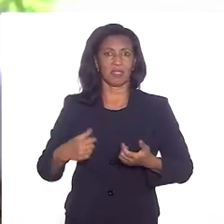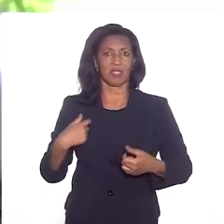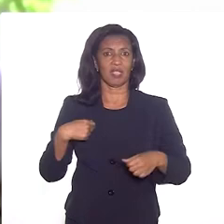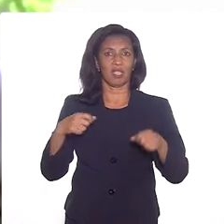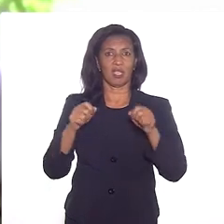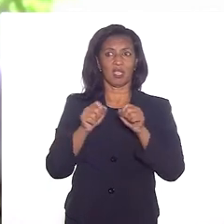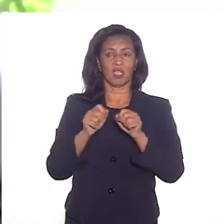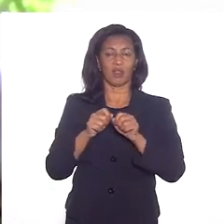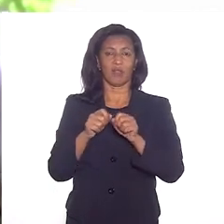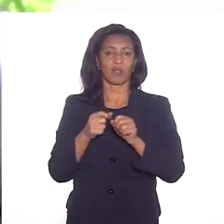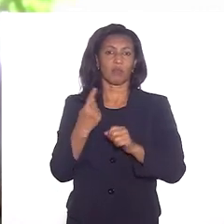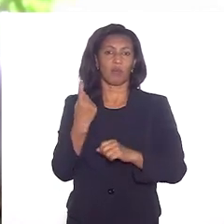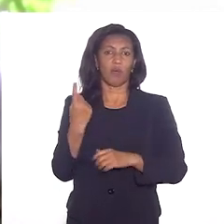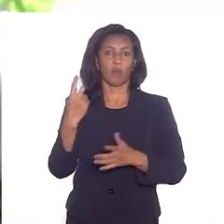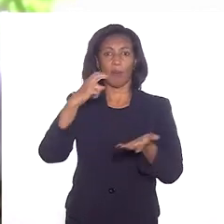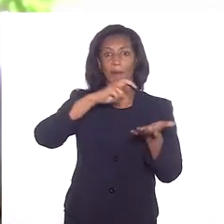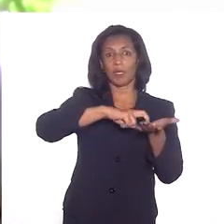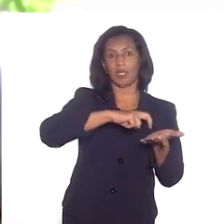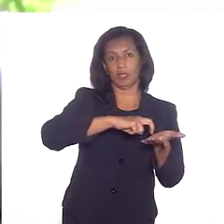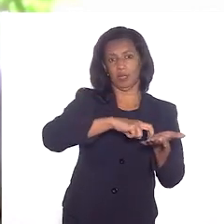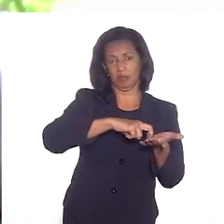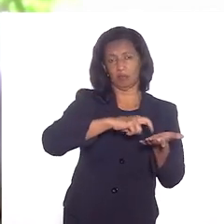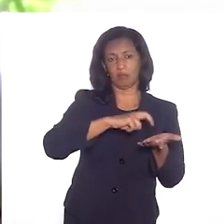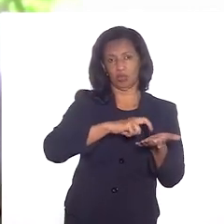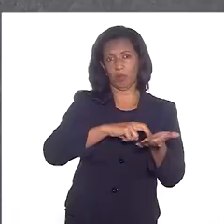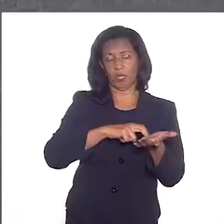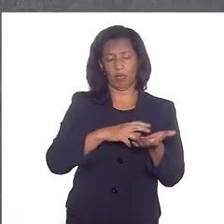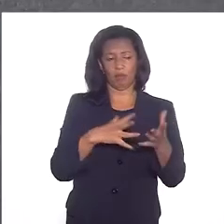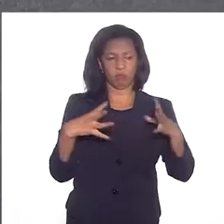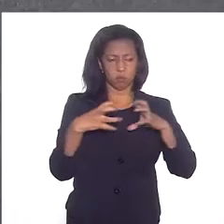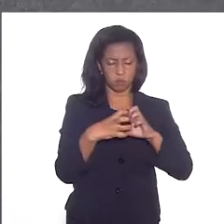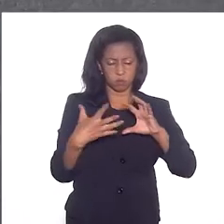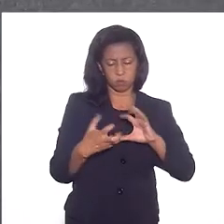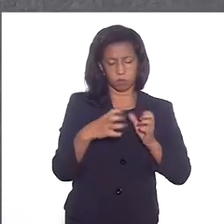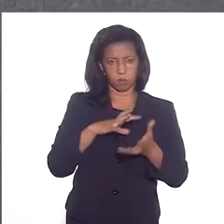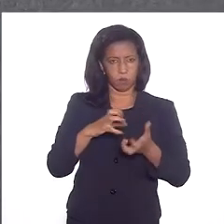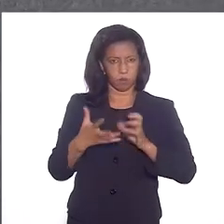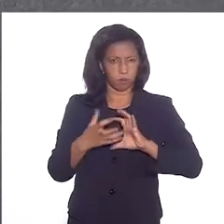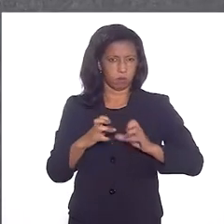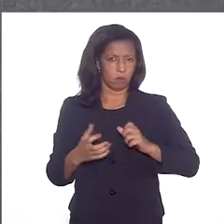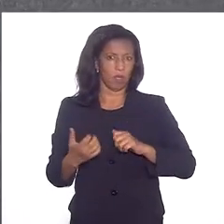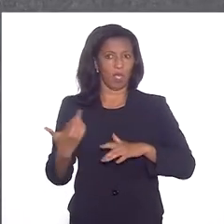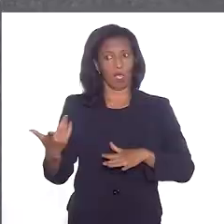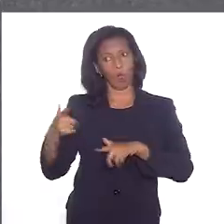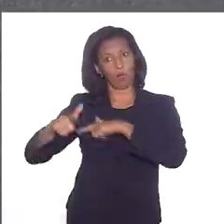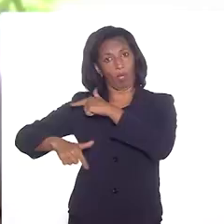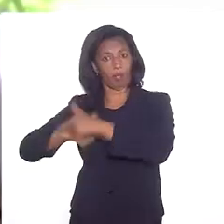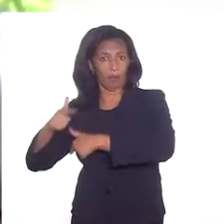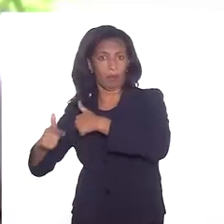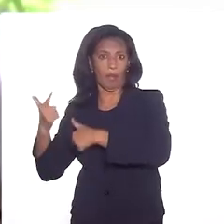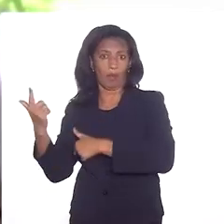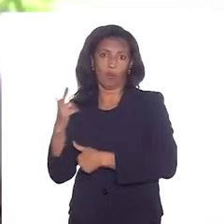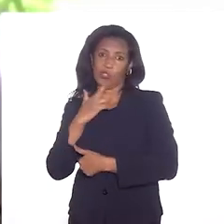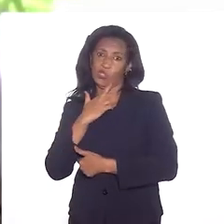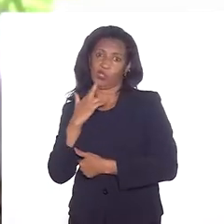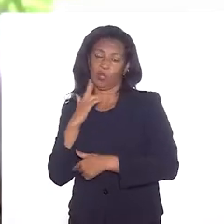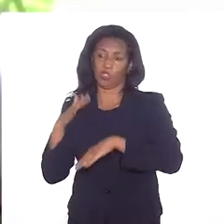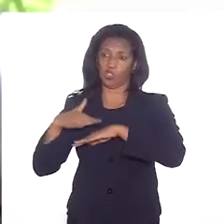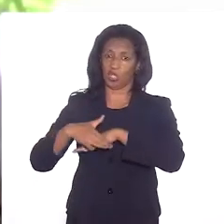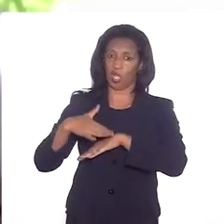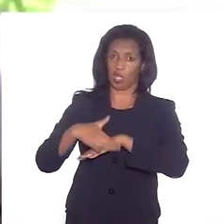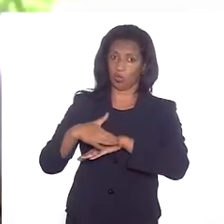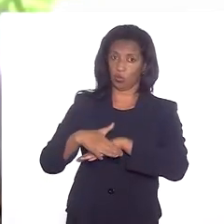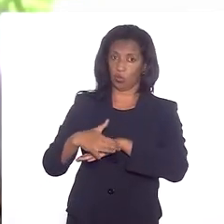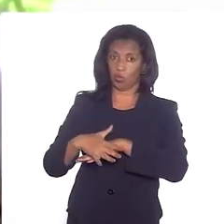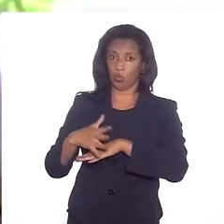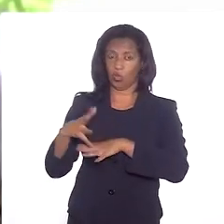eu faço o pão durante uma manhã, a parte da manhã, né? Eu tenho um horário bem flexível aqui no restaurante, então, à